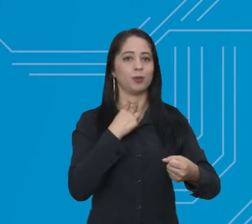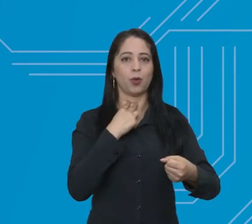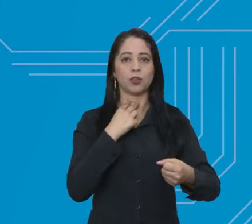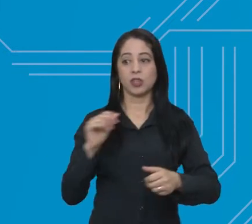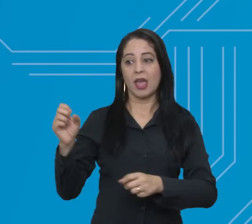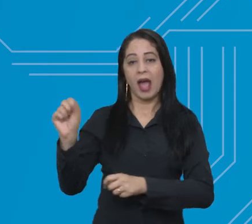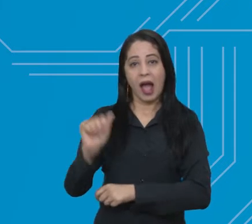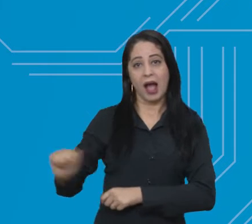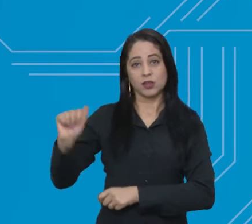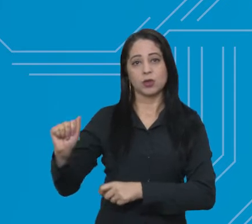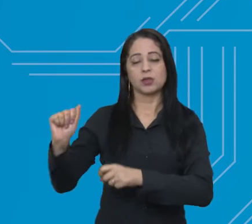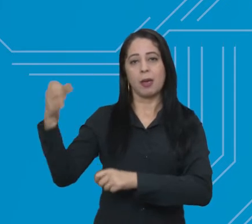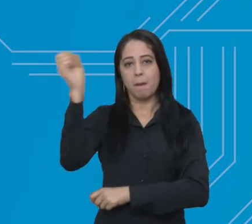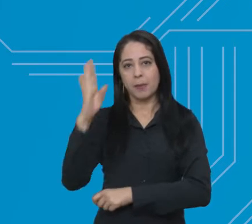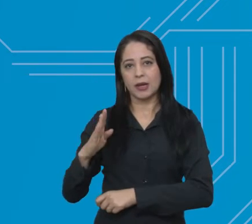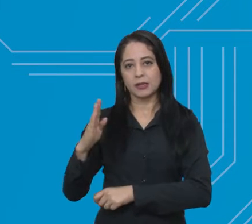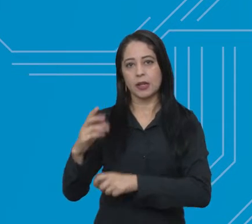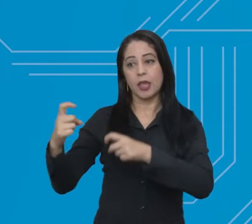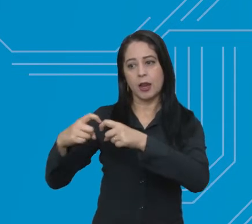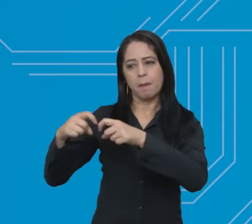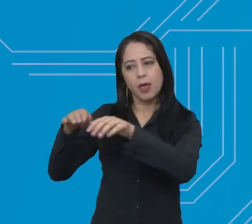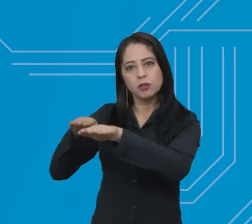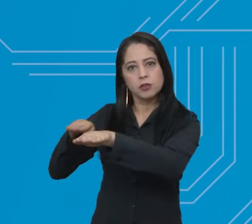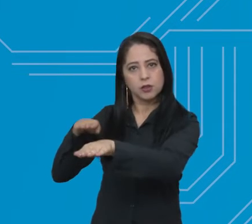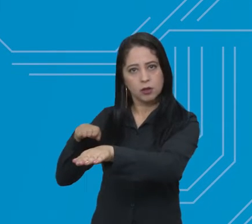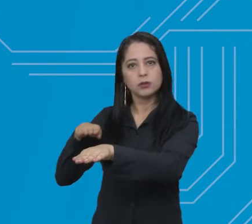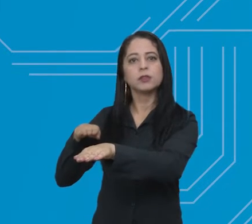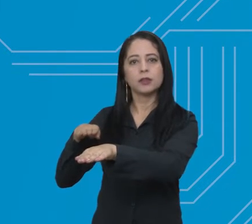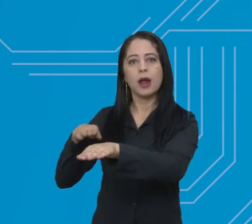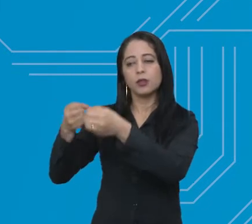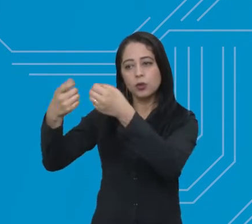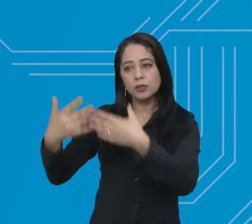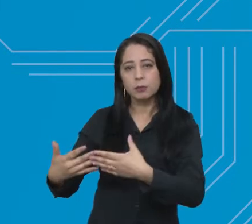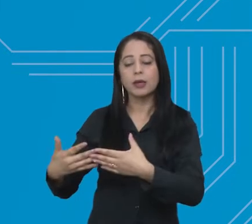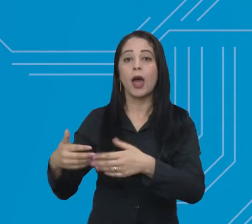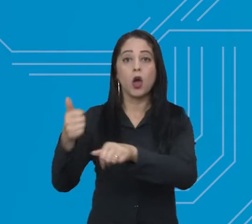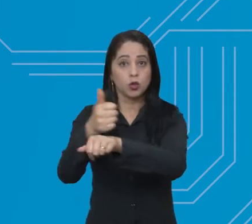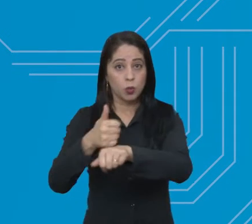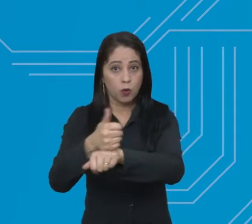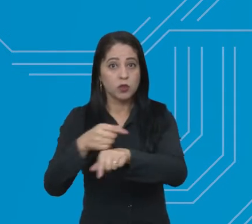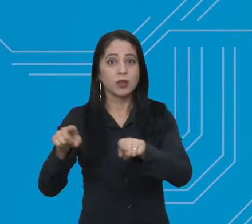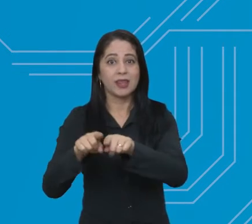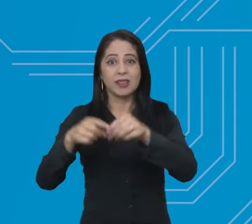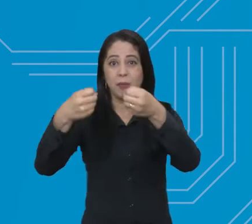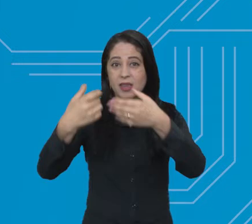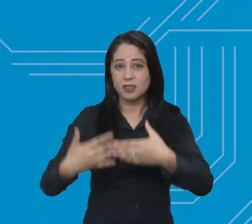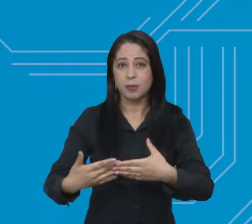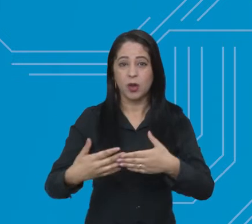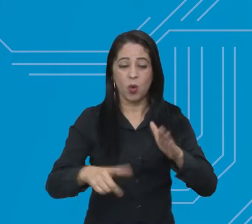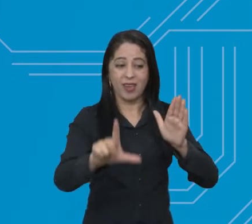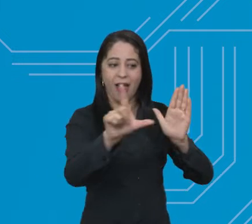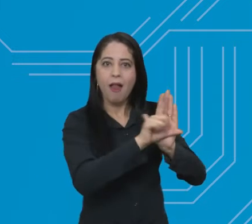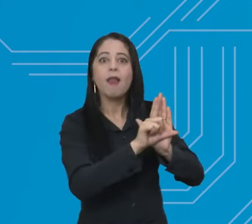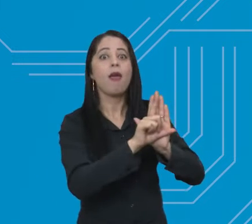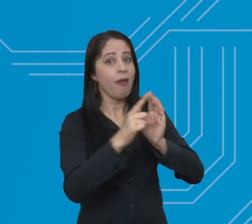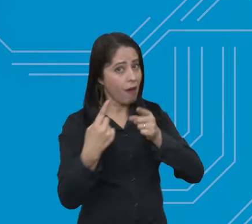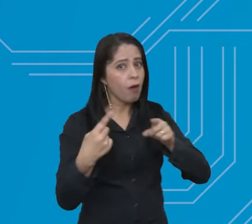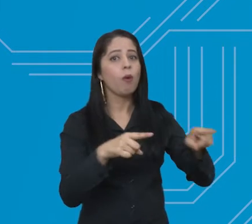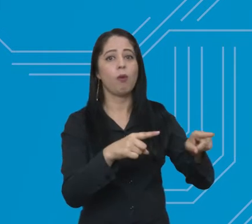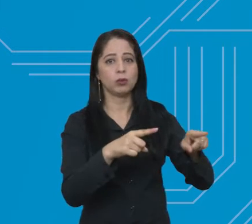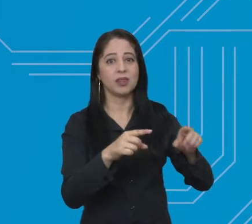Associação Brasileira de Medicina do Tráfego. Especialistas também salientaram que a prática infringe as leis de trânsito